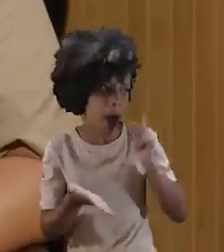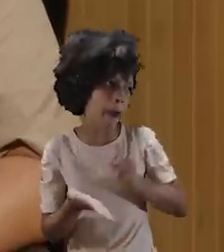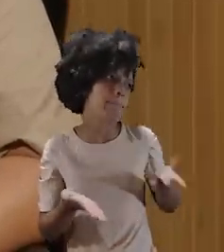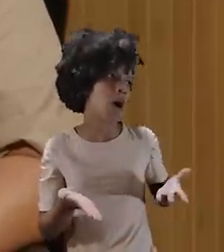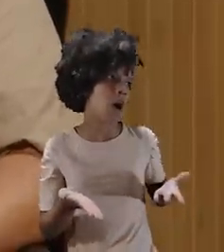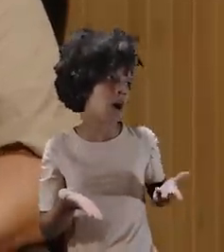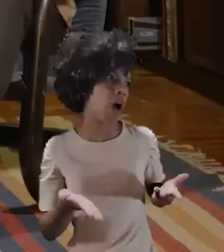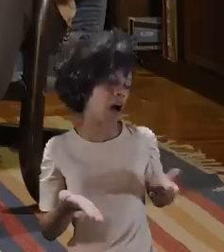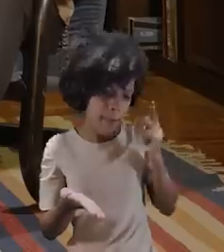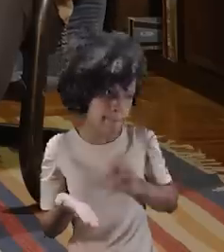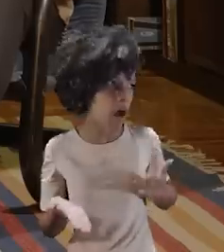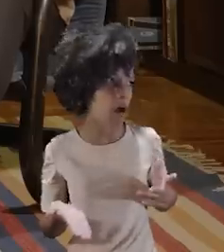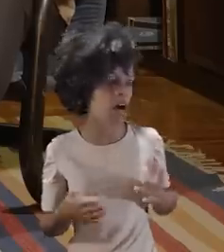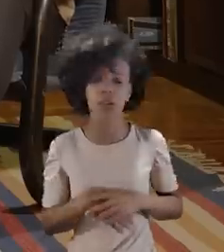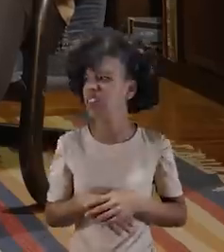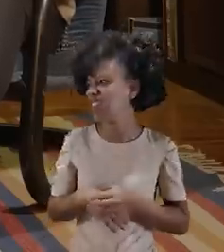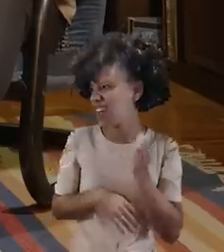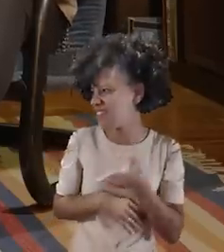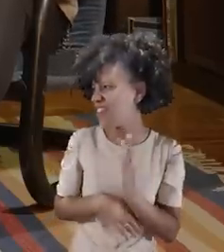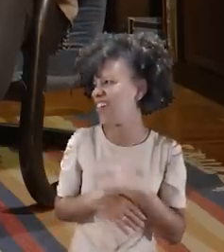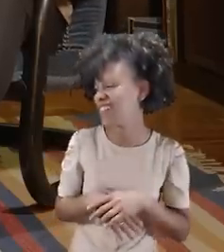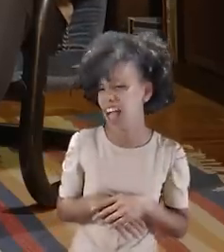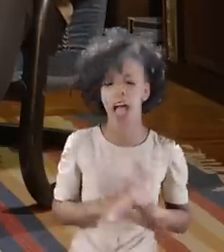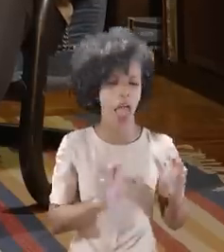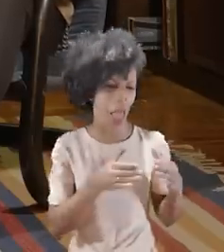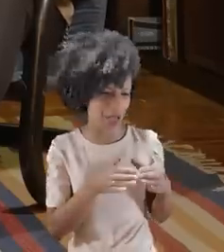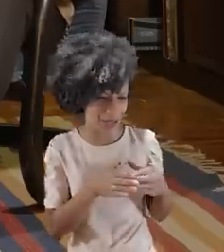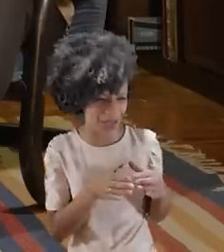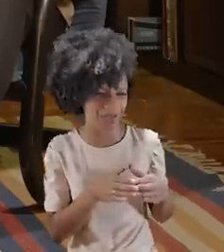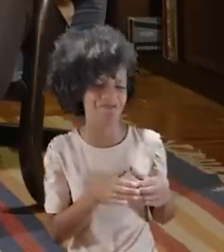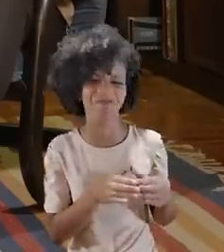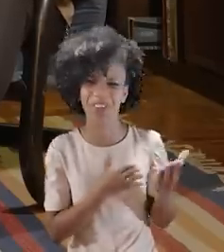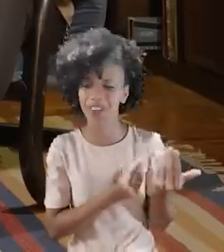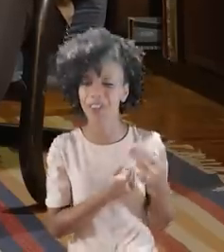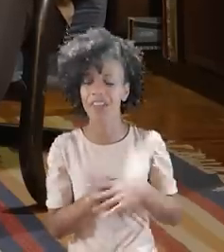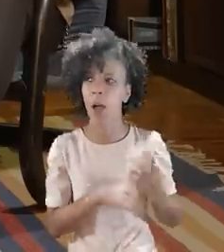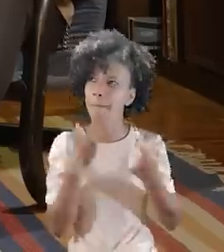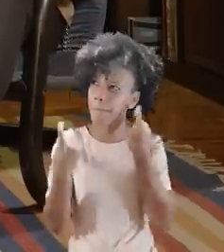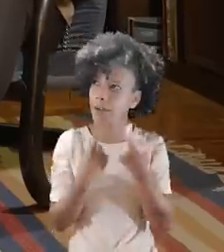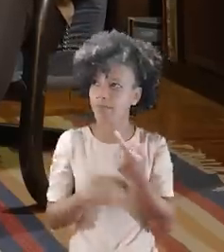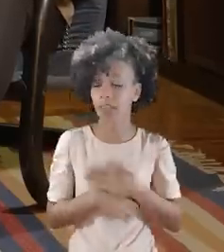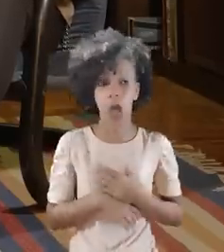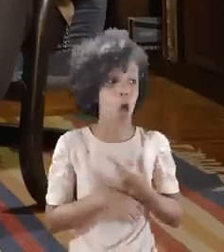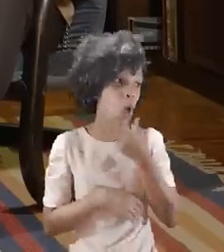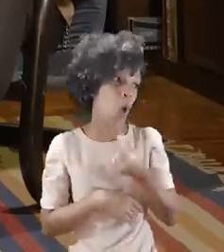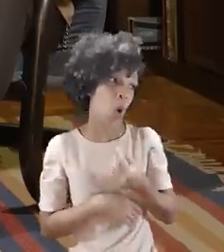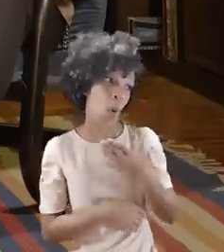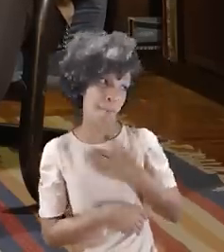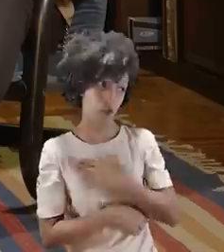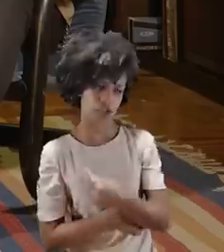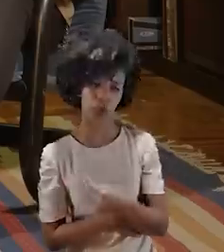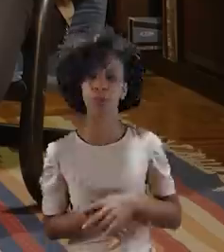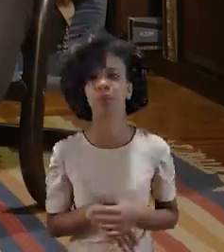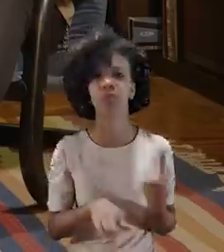sabe de tudo isso aqui ele já vai ficar assim é uma geração que fico preocupada se eu vejo pelo meu filho porque